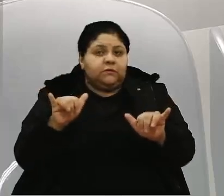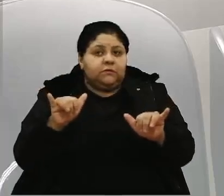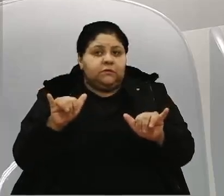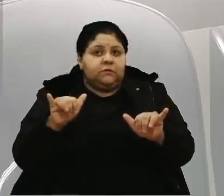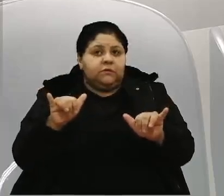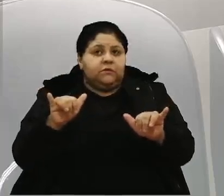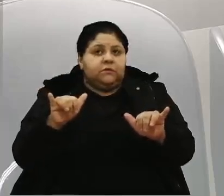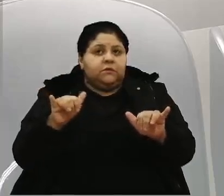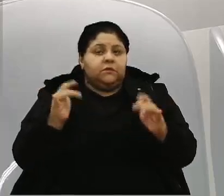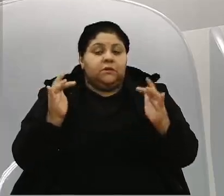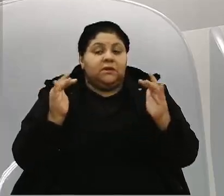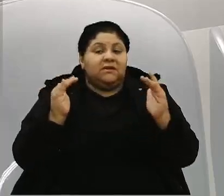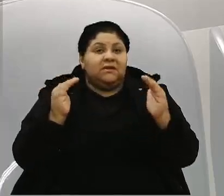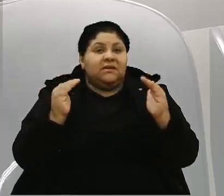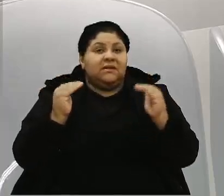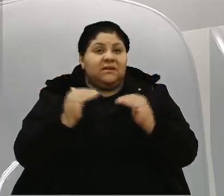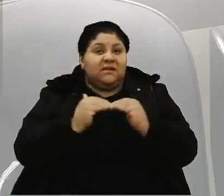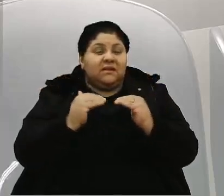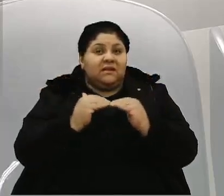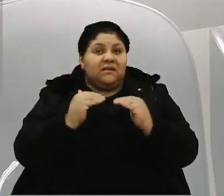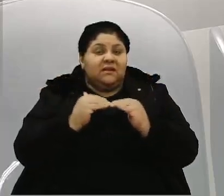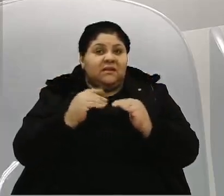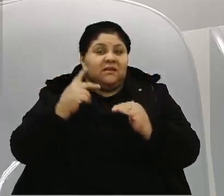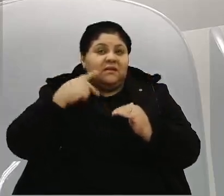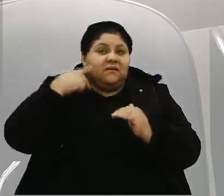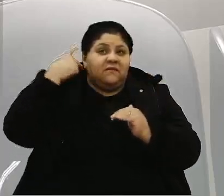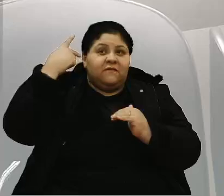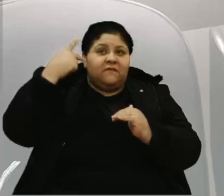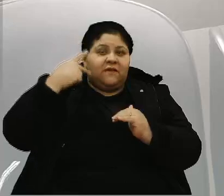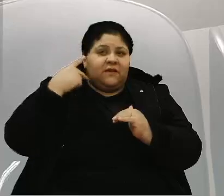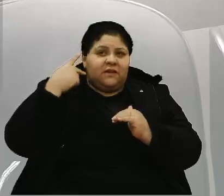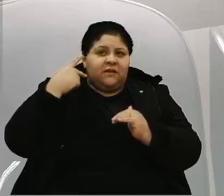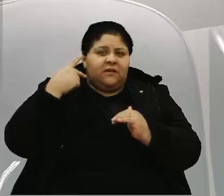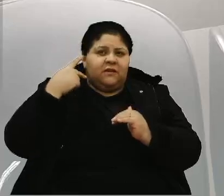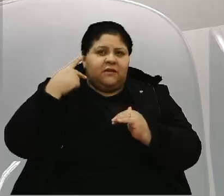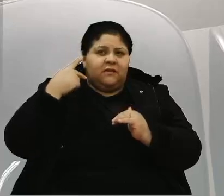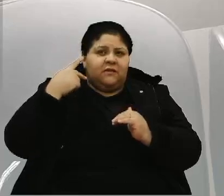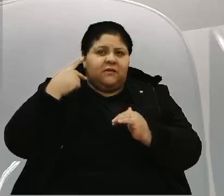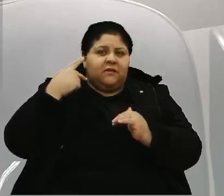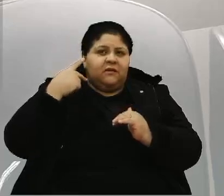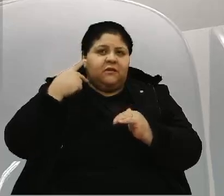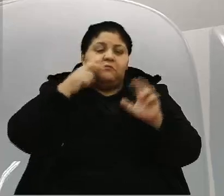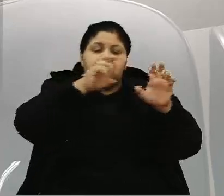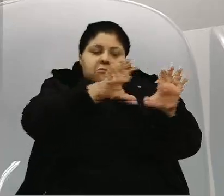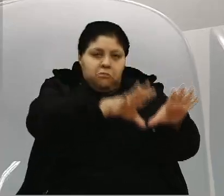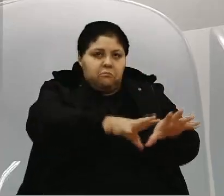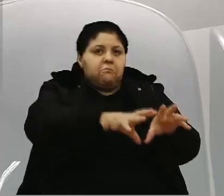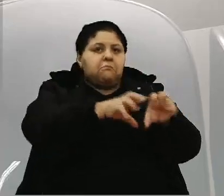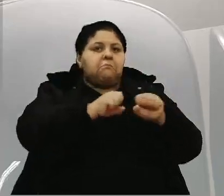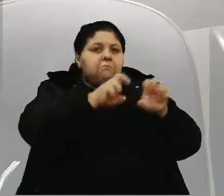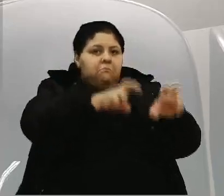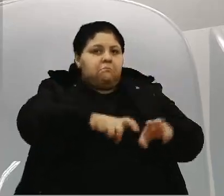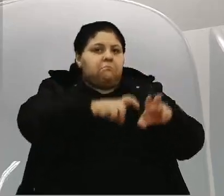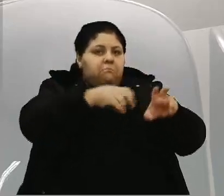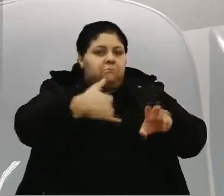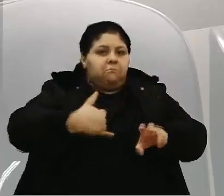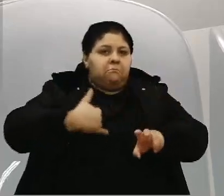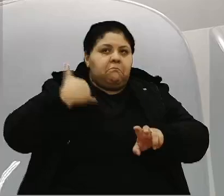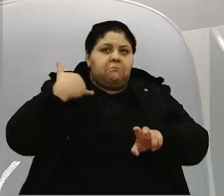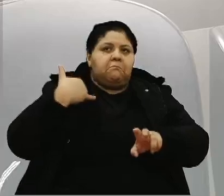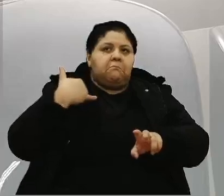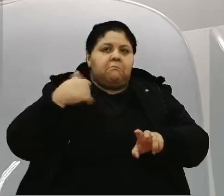se assemeia, vereador Fiuza, que eu sou um colono nato aqui dentro, com muito orgulho. Quando não